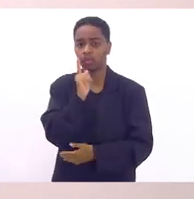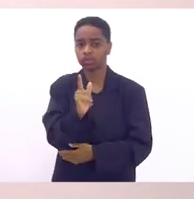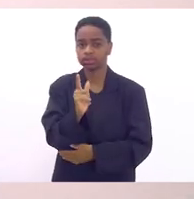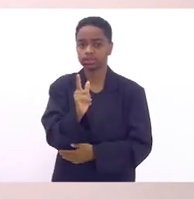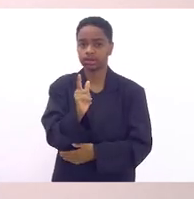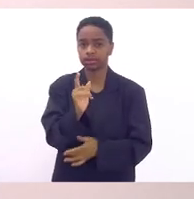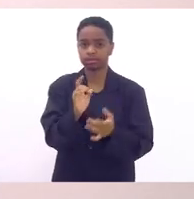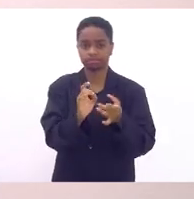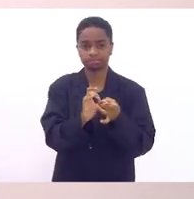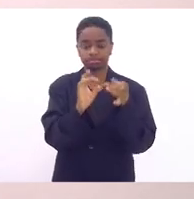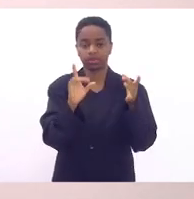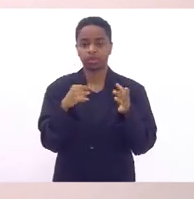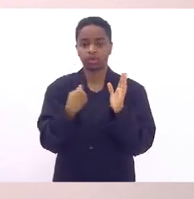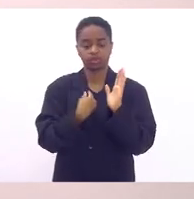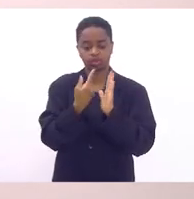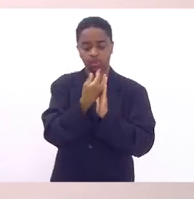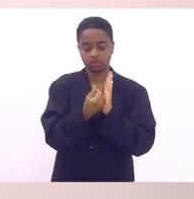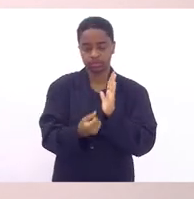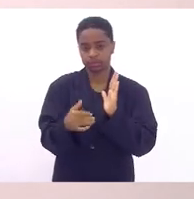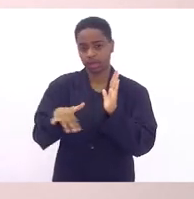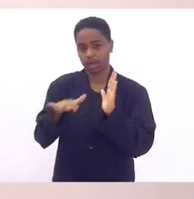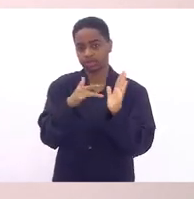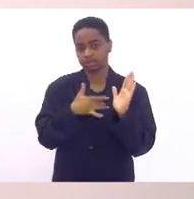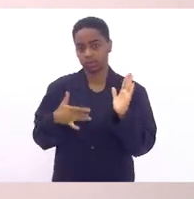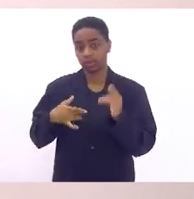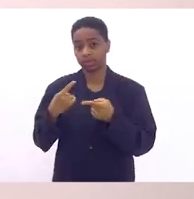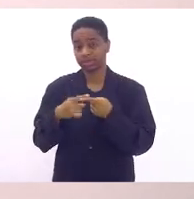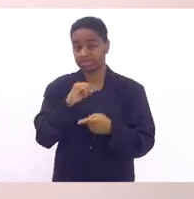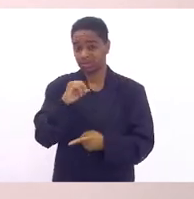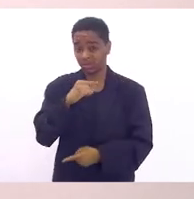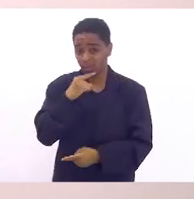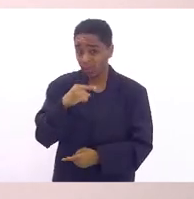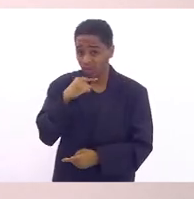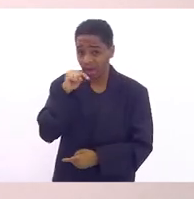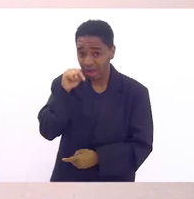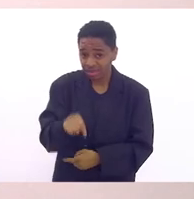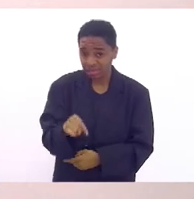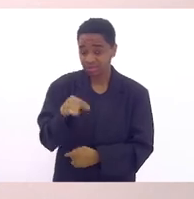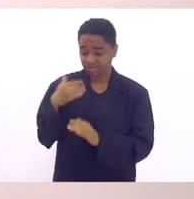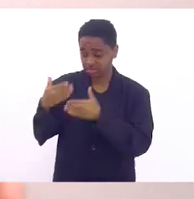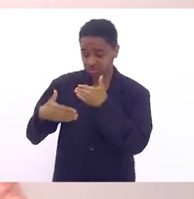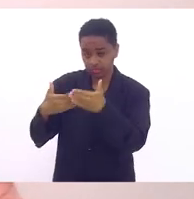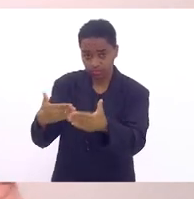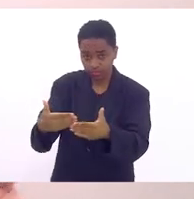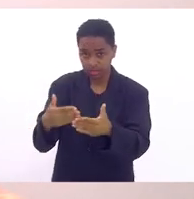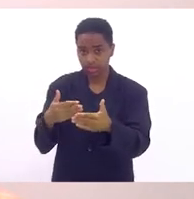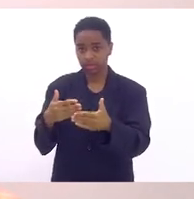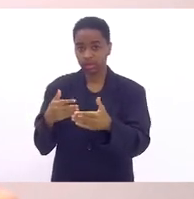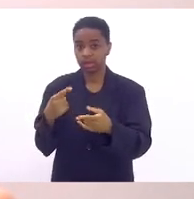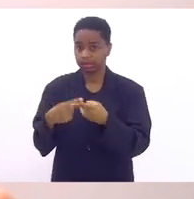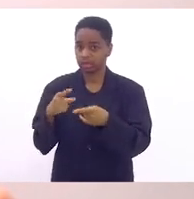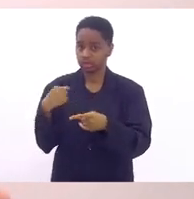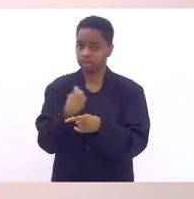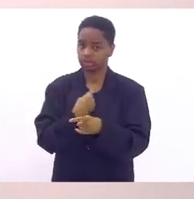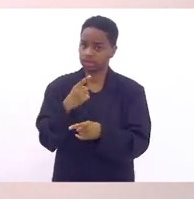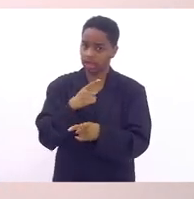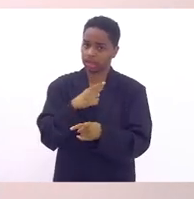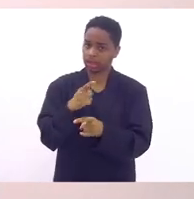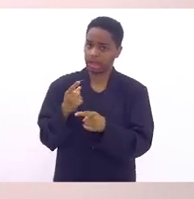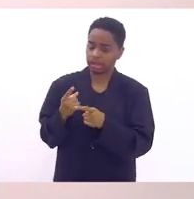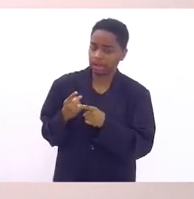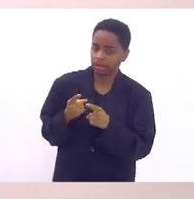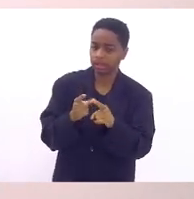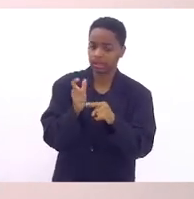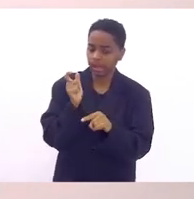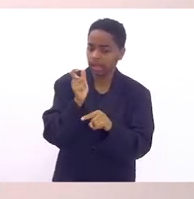orçamento na área da saúde se nós não tivermos essa capacidade local de desenvolvimento e nós temos a massa crítica para isso mas temos que ter